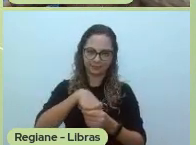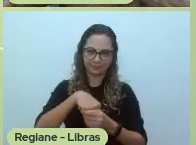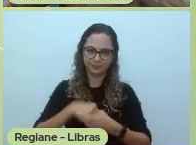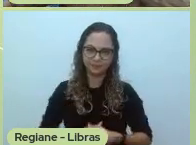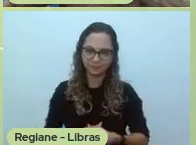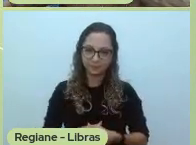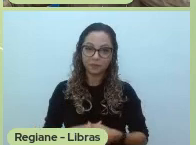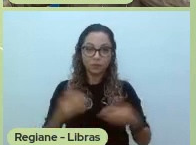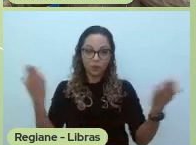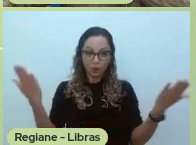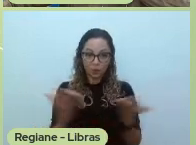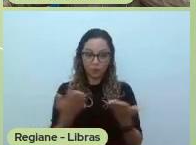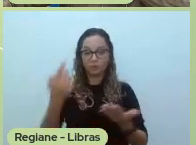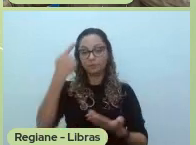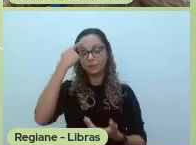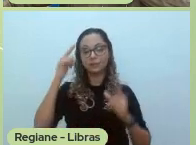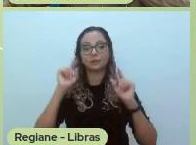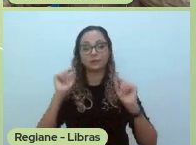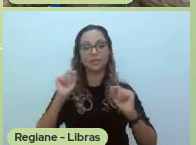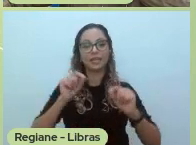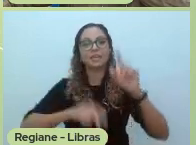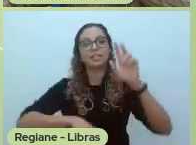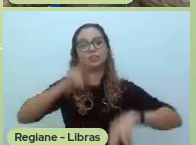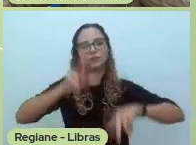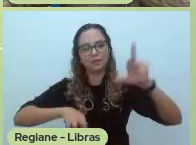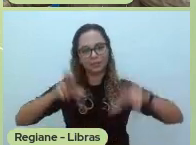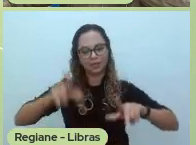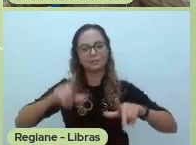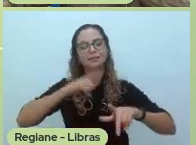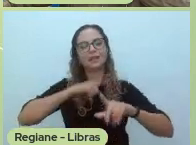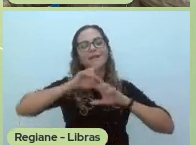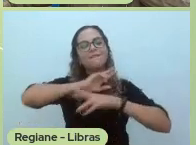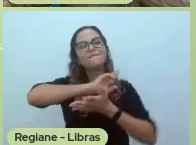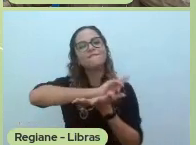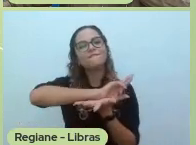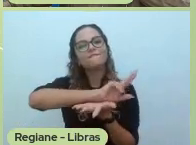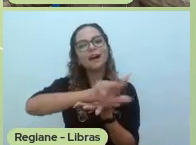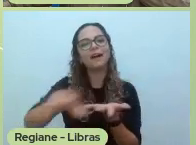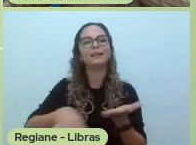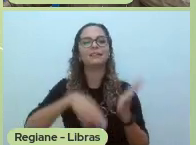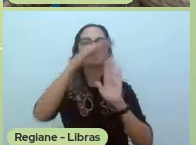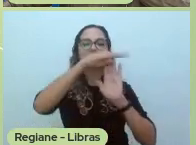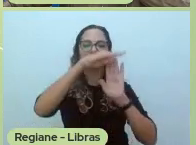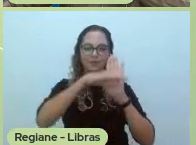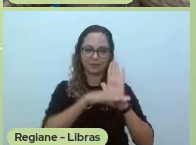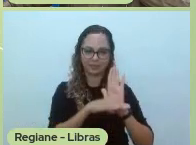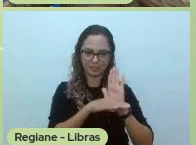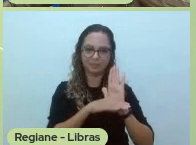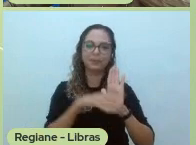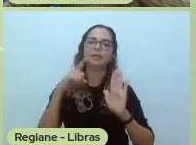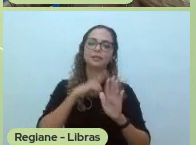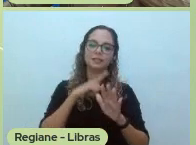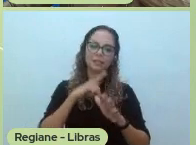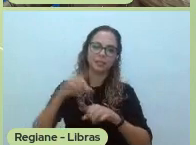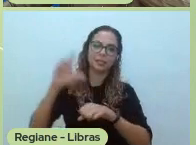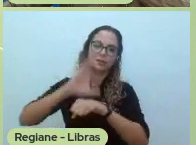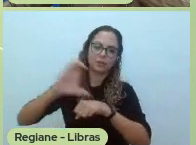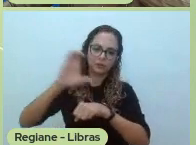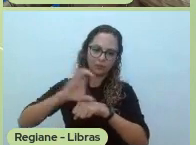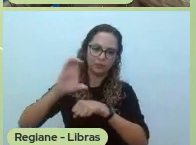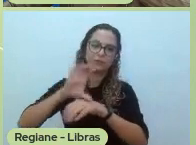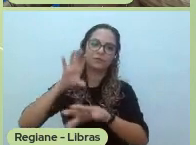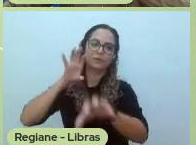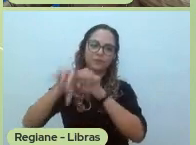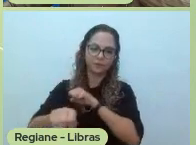diversidade está muito espalhado. Os principais programas, nós temos os programas de capacitação, nós temos os programas de